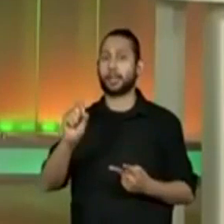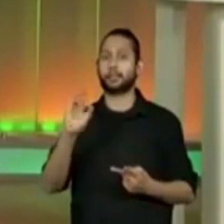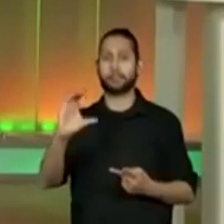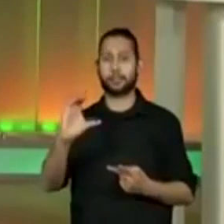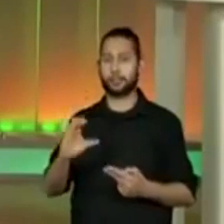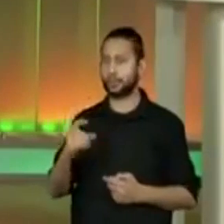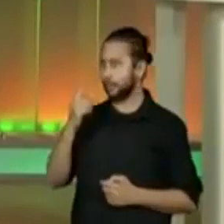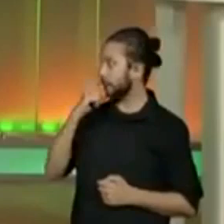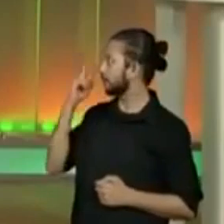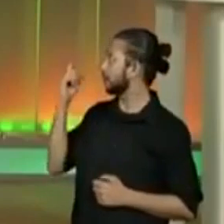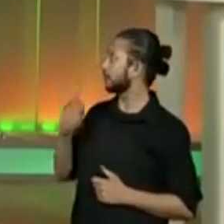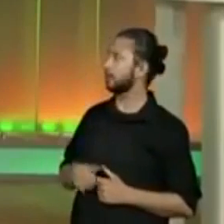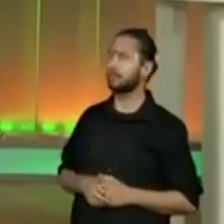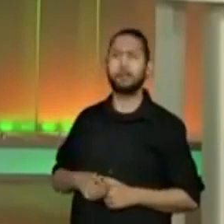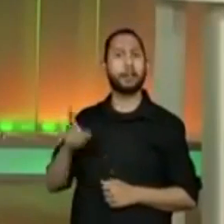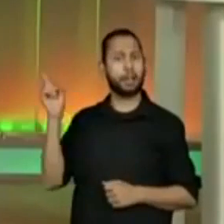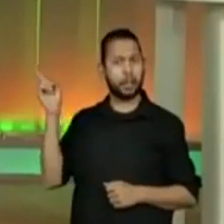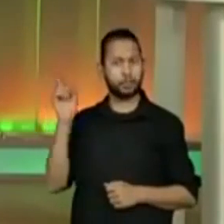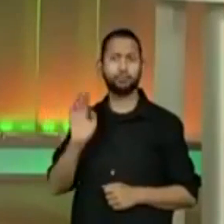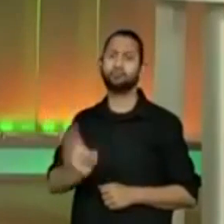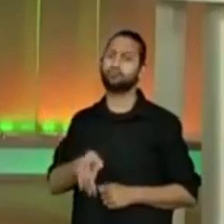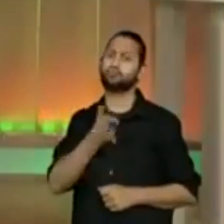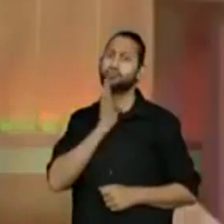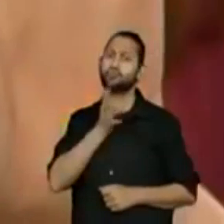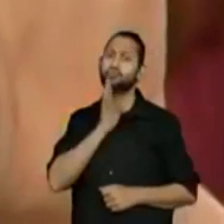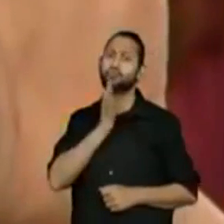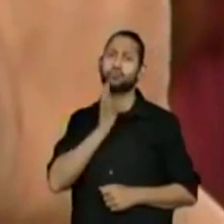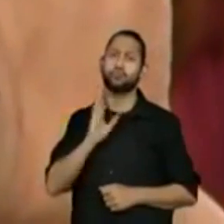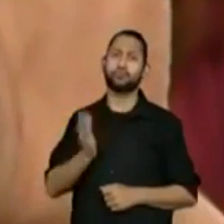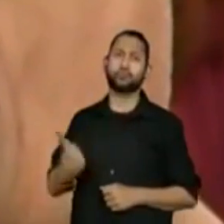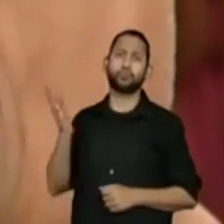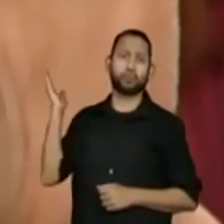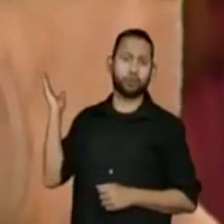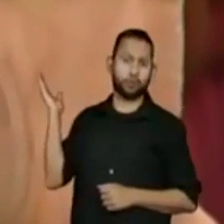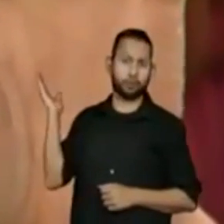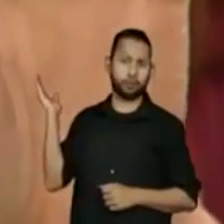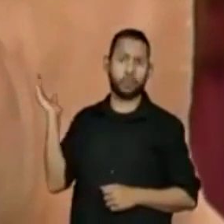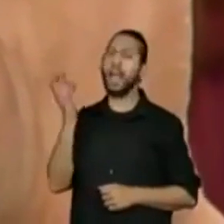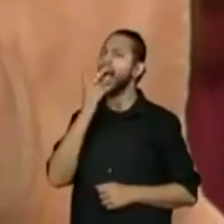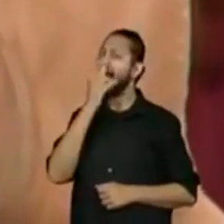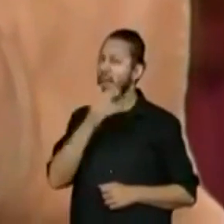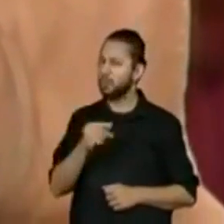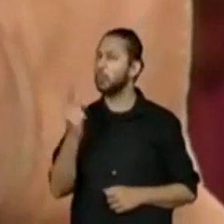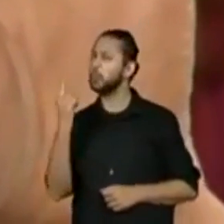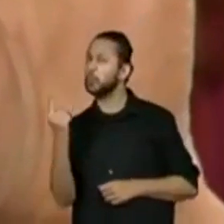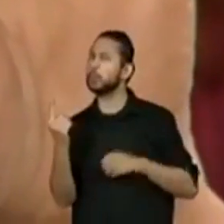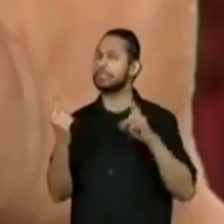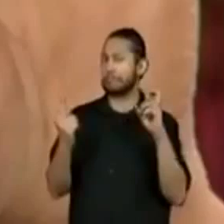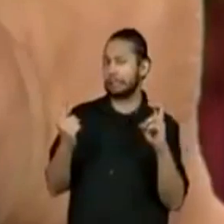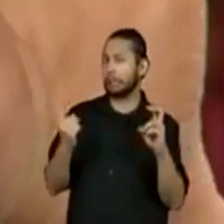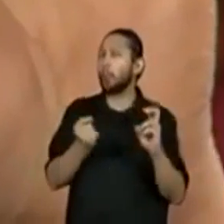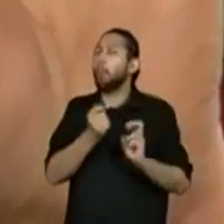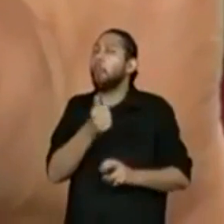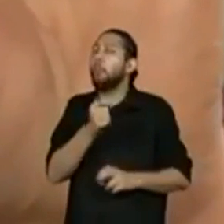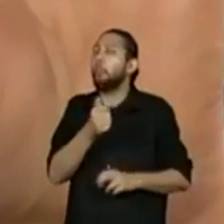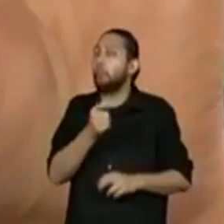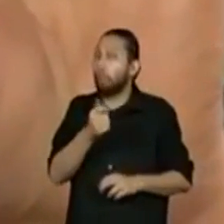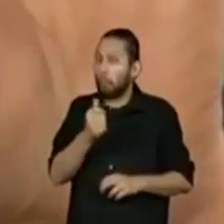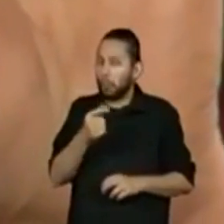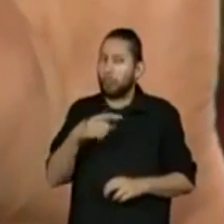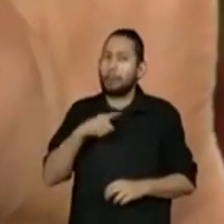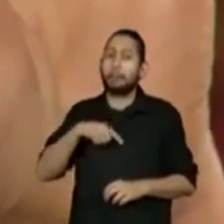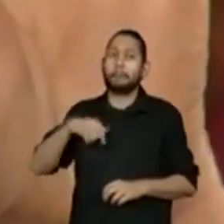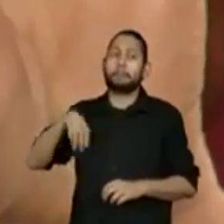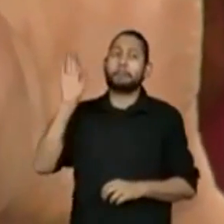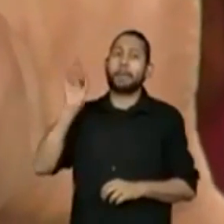centavos. Muitas dessas moedas vocês já conhecem. Acredito que só as que vocês talvez não tenham tanto contato são as moedas